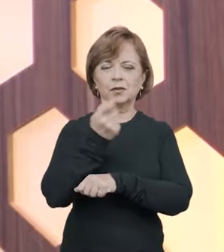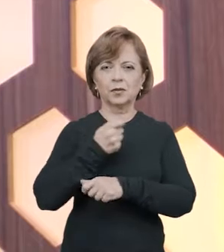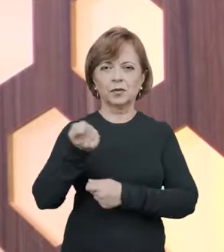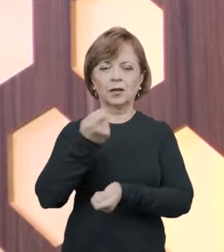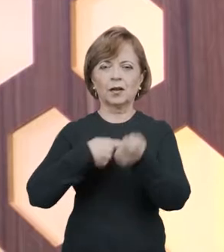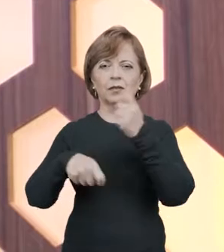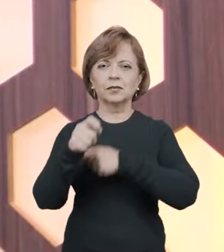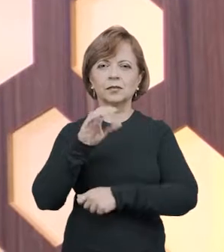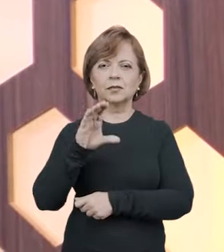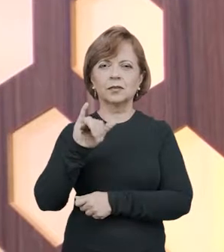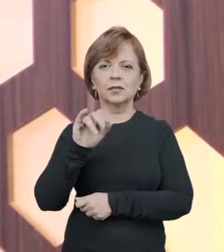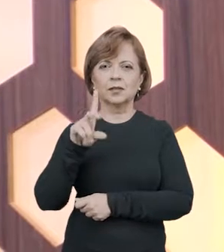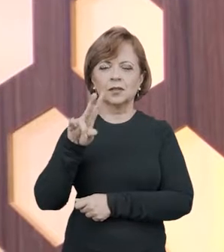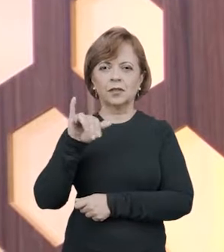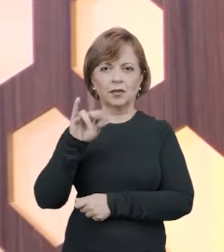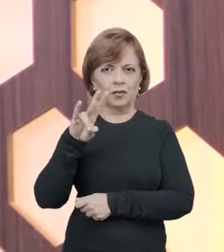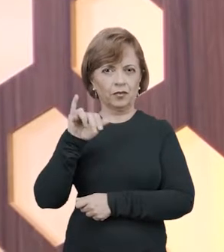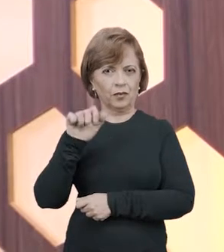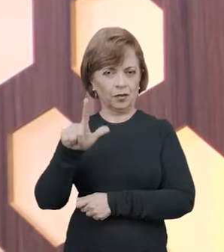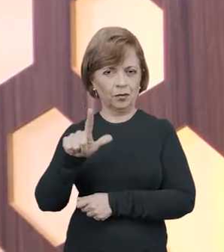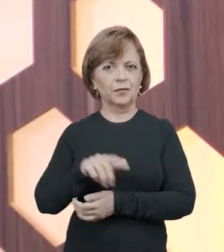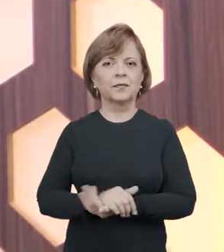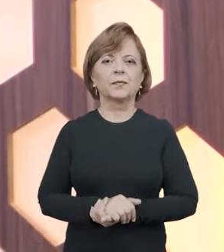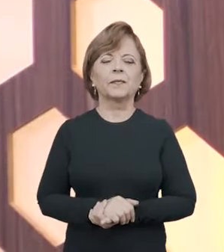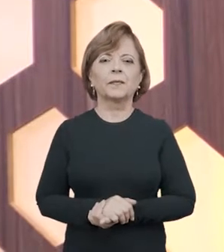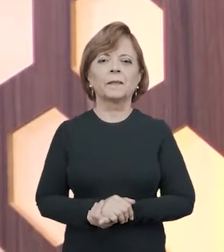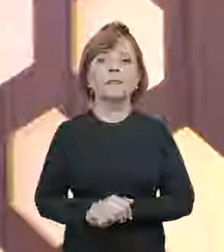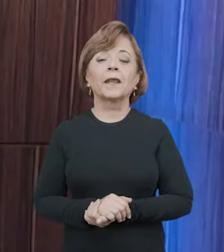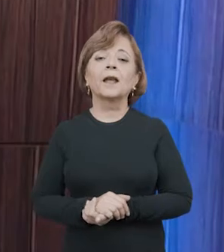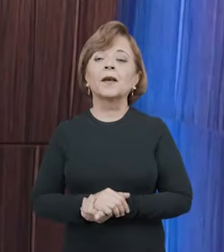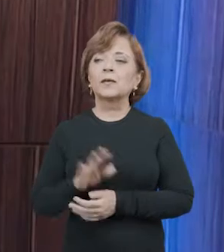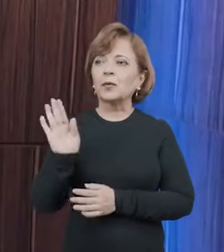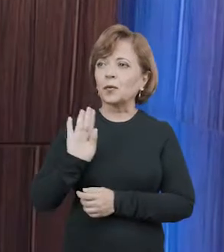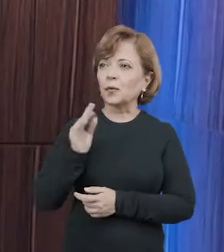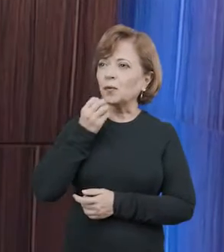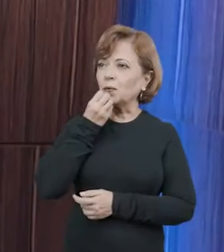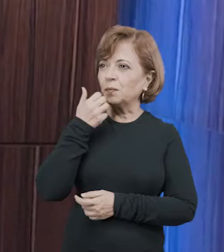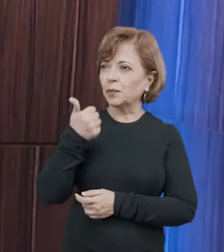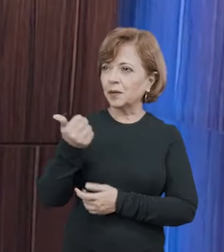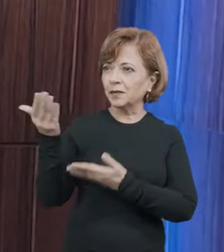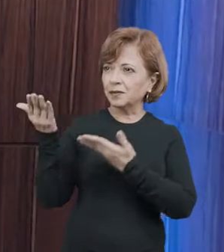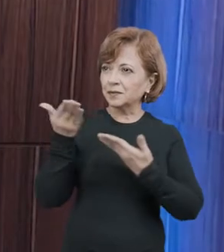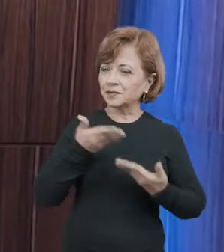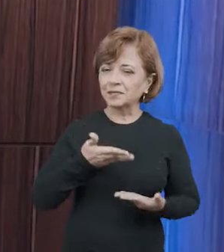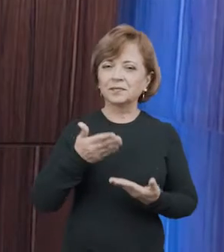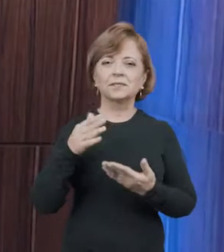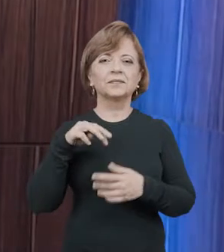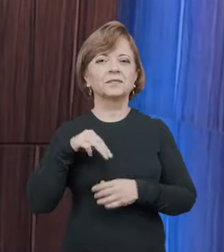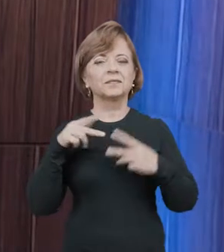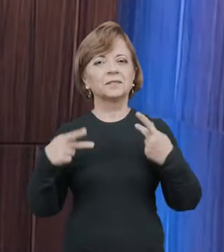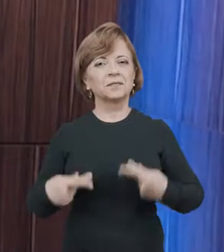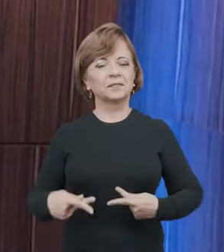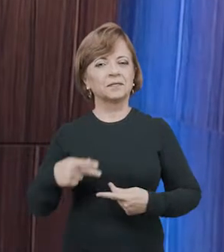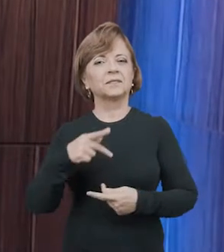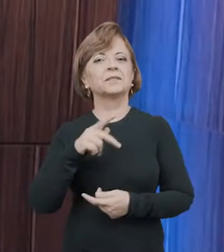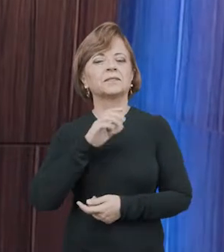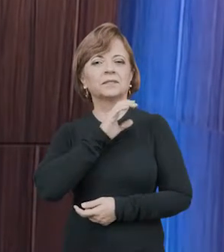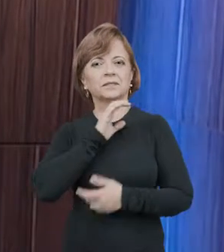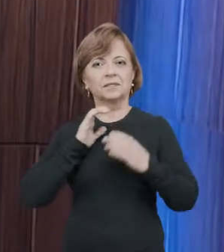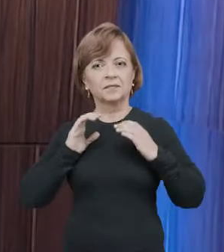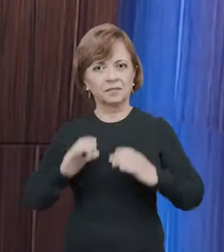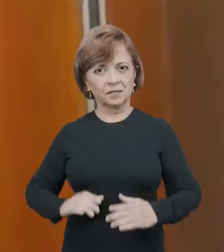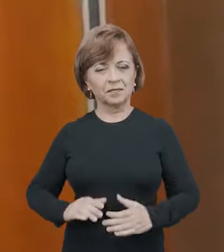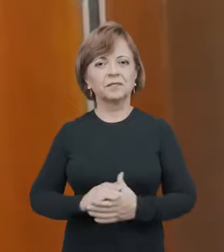Assuntos Cíveis e Institucionais do MPRJ. Olá, doutora Edileia, seja muito bem-vinda ao MP Cidadão. Muito obrigada por